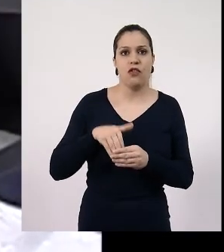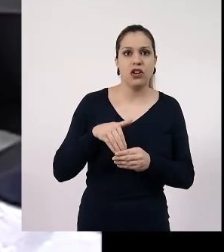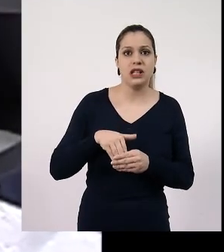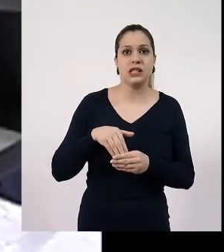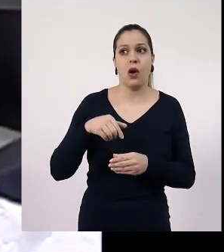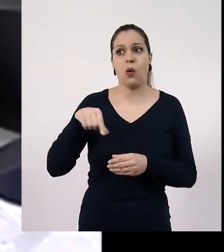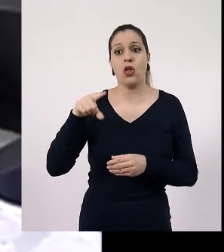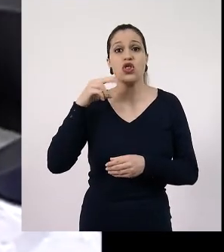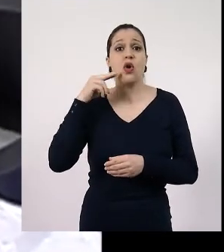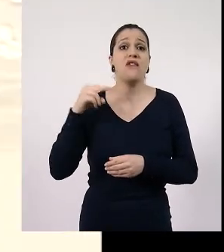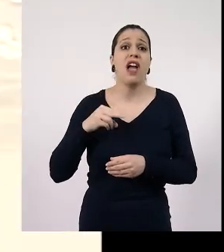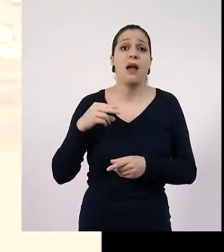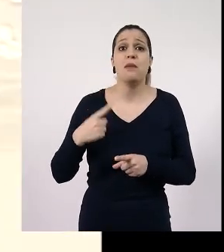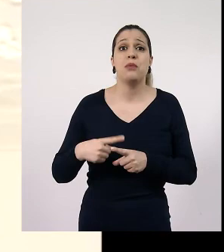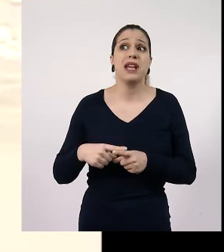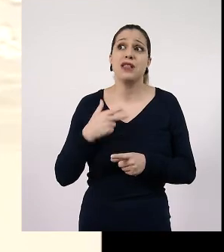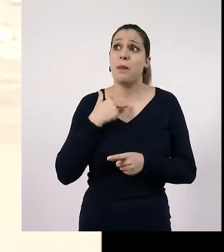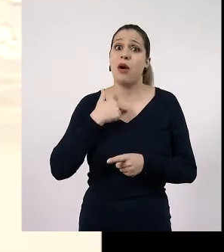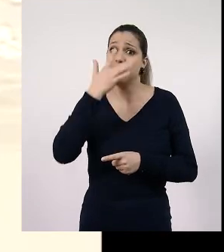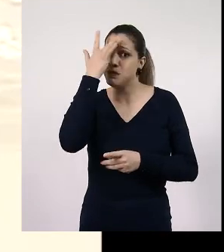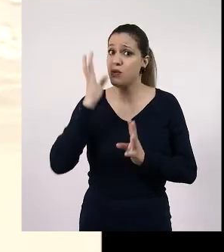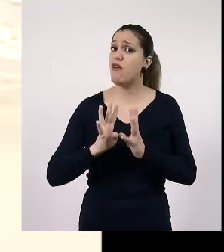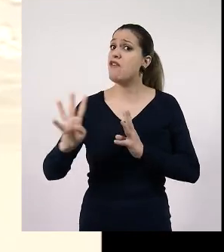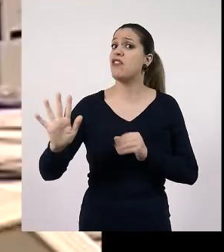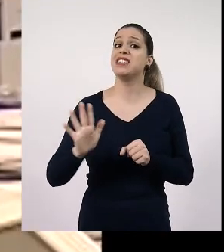novembro, talvez o segundo turno